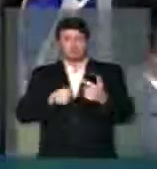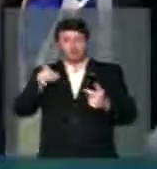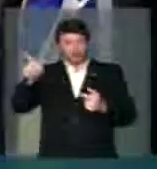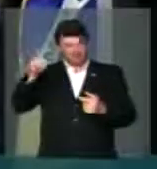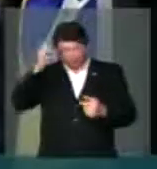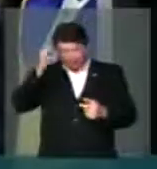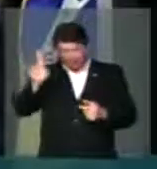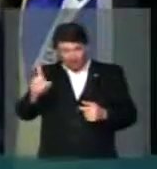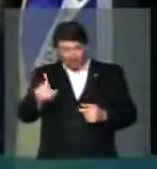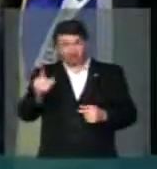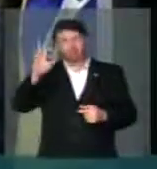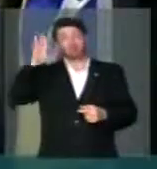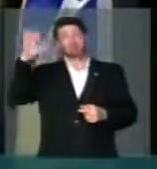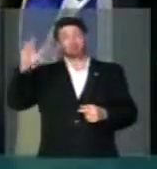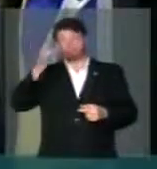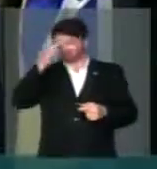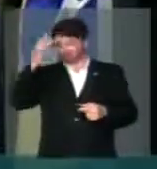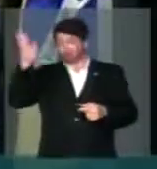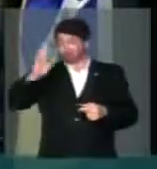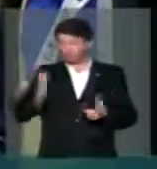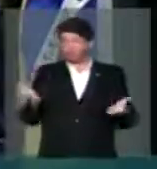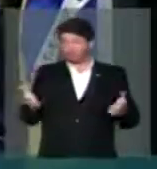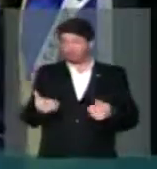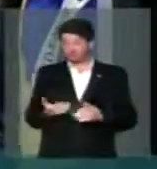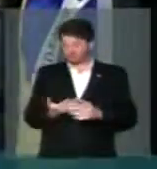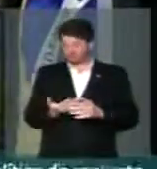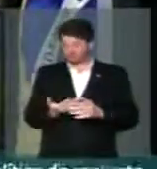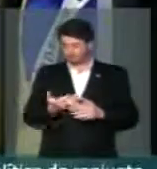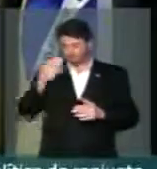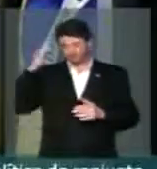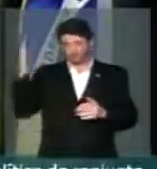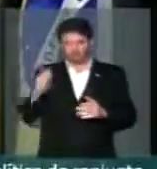ele não se lembra, imagine os trabalhadores brasileiros. Muito obrigado, senhor presidente. Delegado